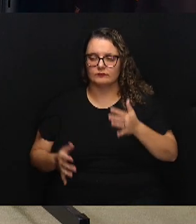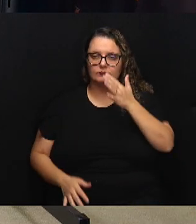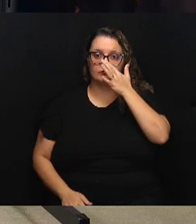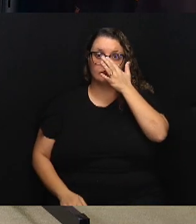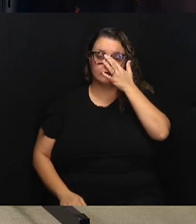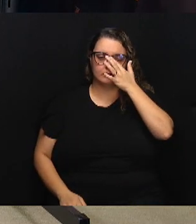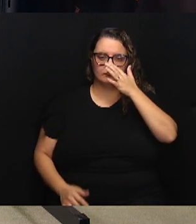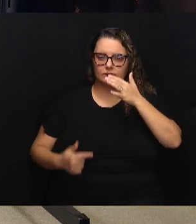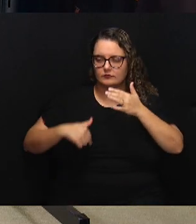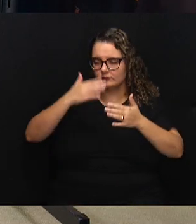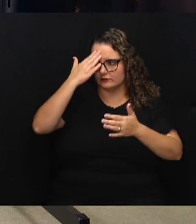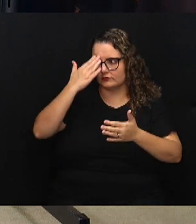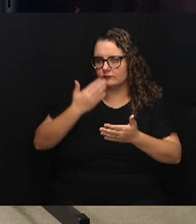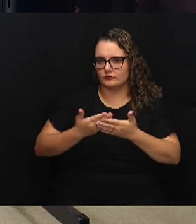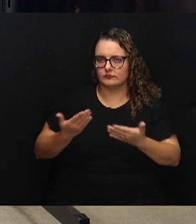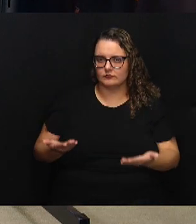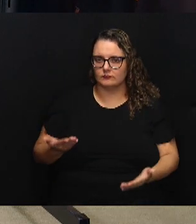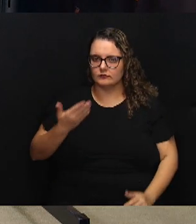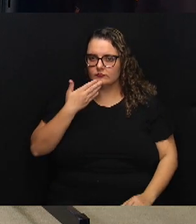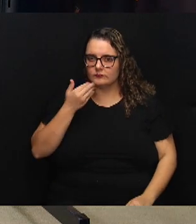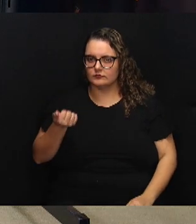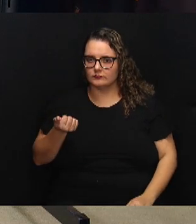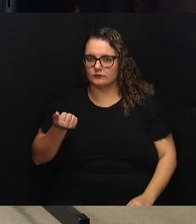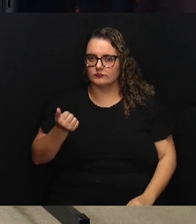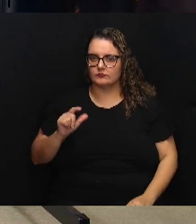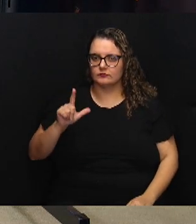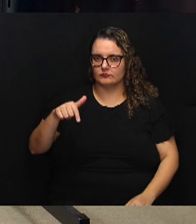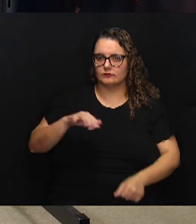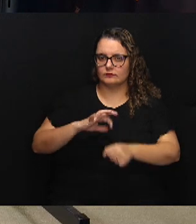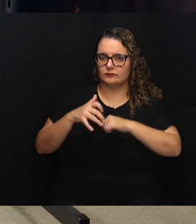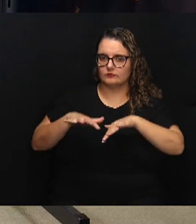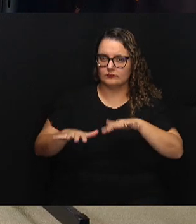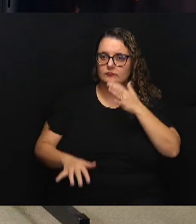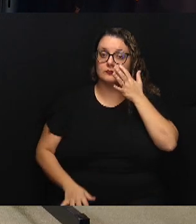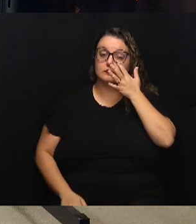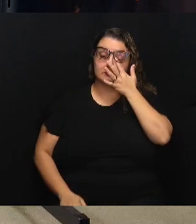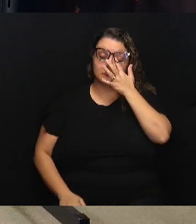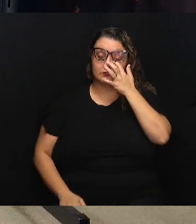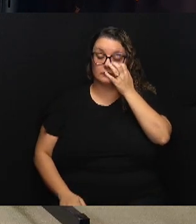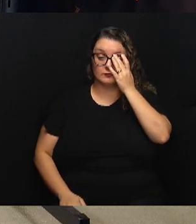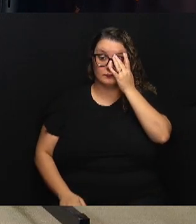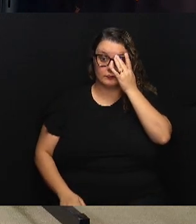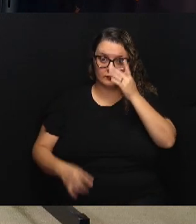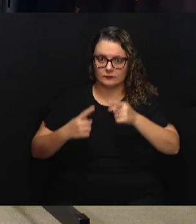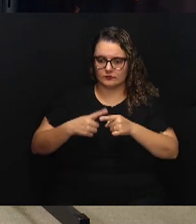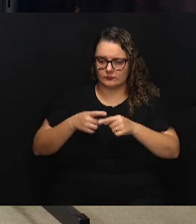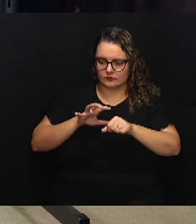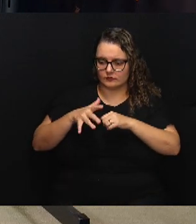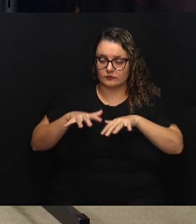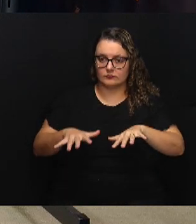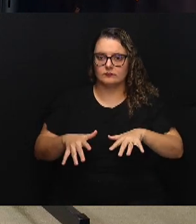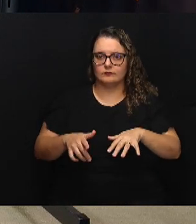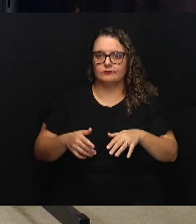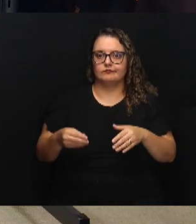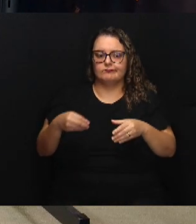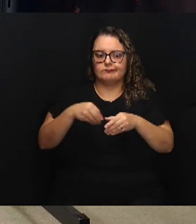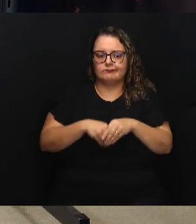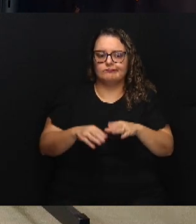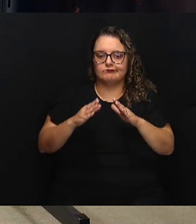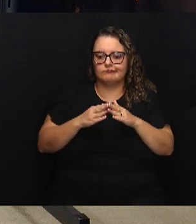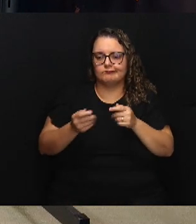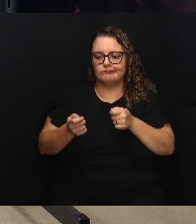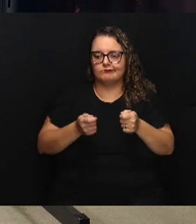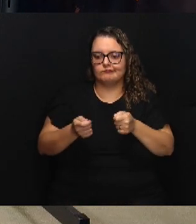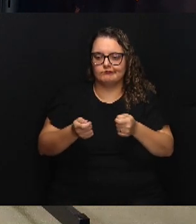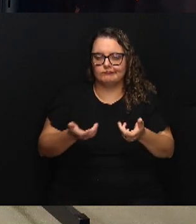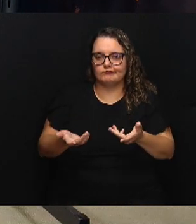que eu acredito que isso deve ter melhorado após a pandemia, porque o pessoal, na pandemia, todo mundo ficou recluso, né? E